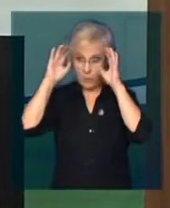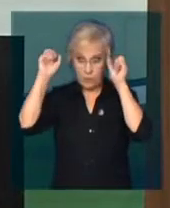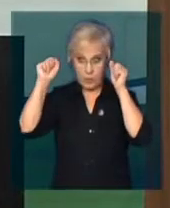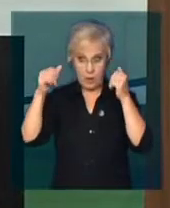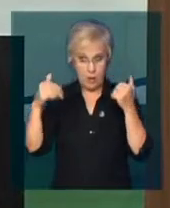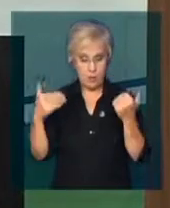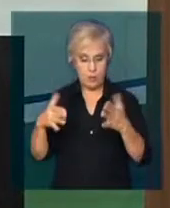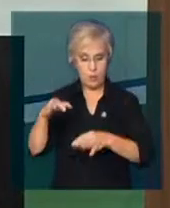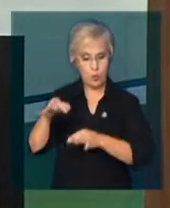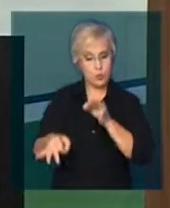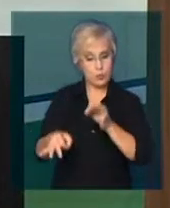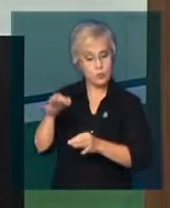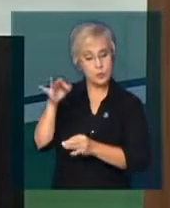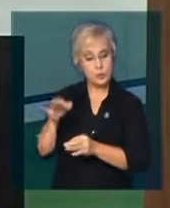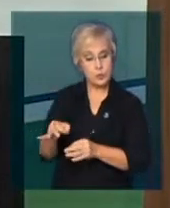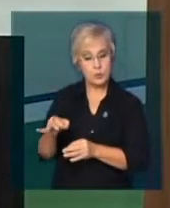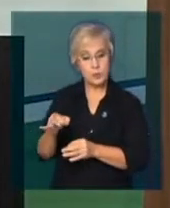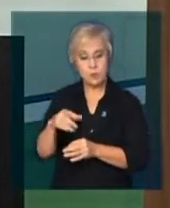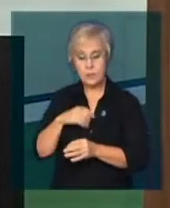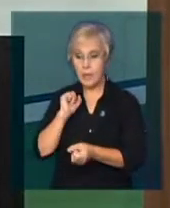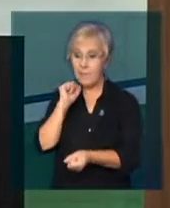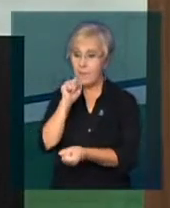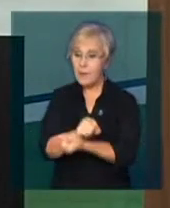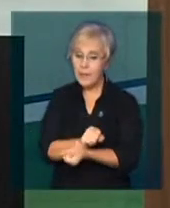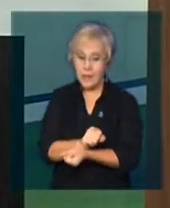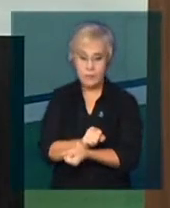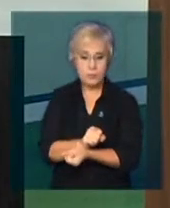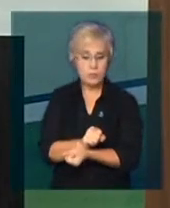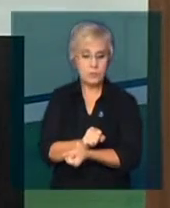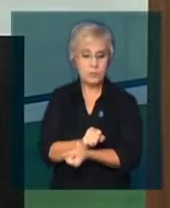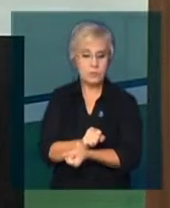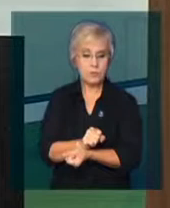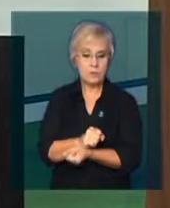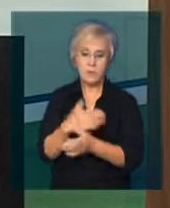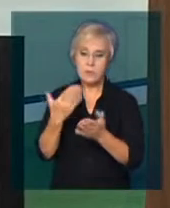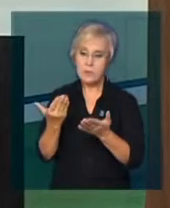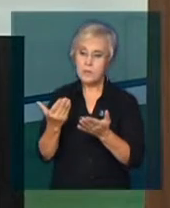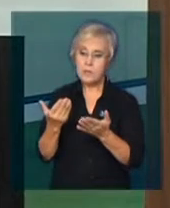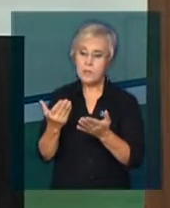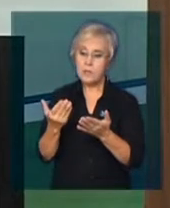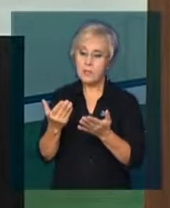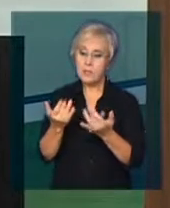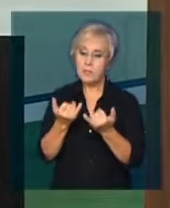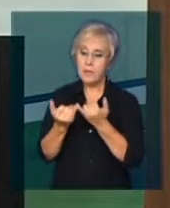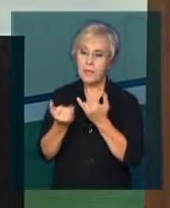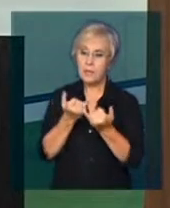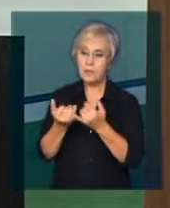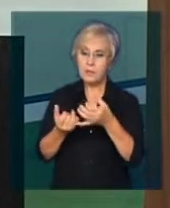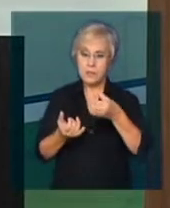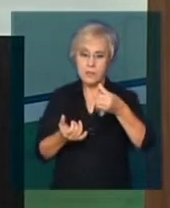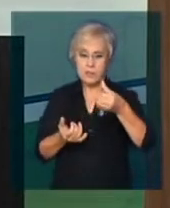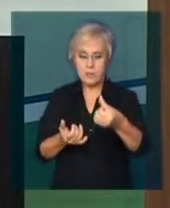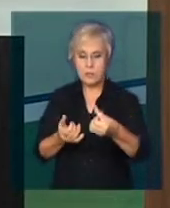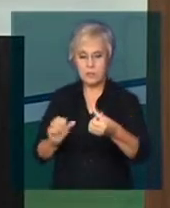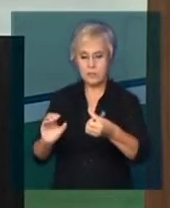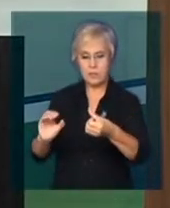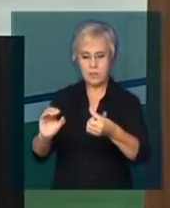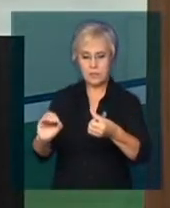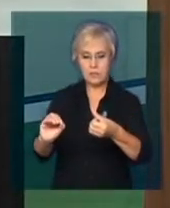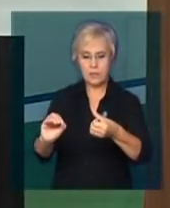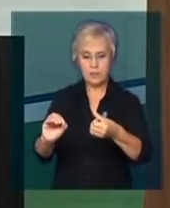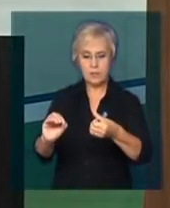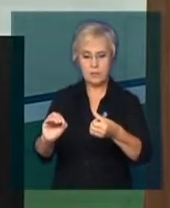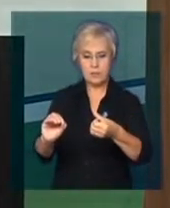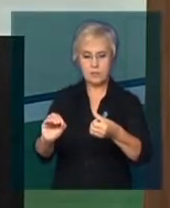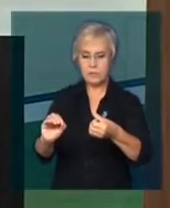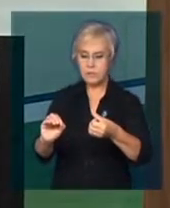cujo julgamento está interrompido momentaneamente e o placar está 6-0 para declarar a resolução